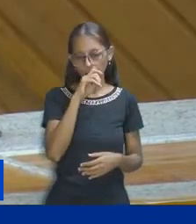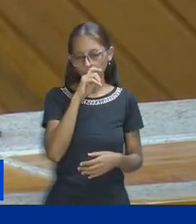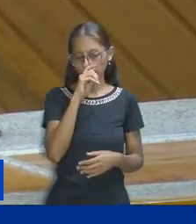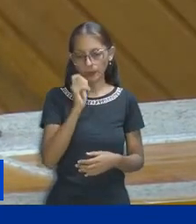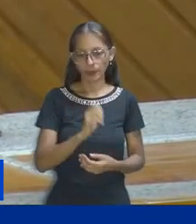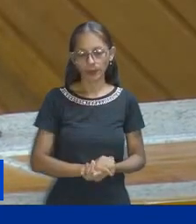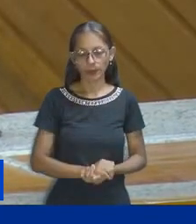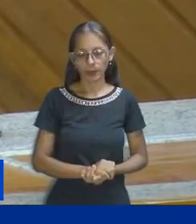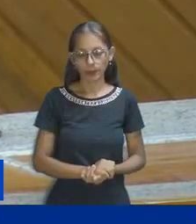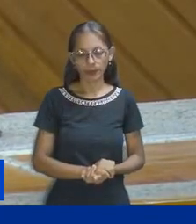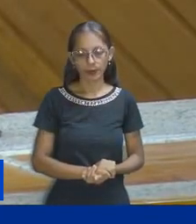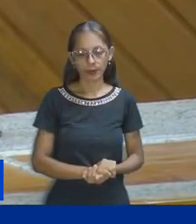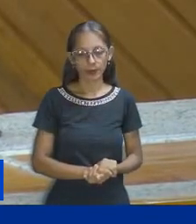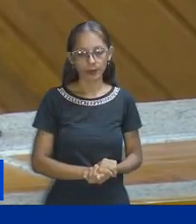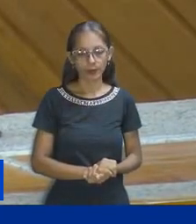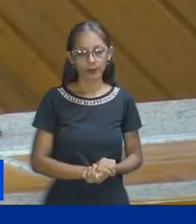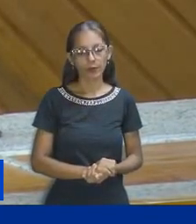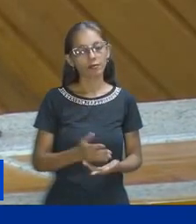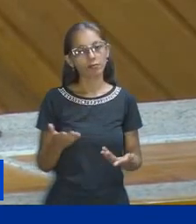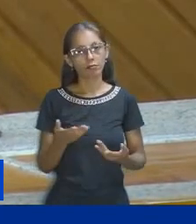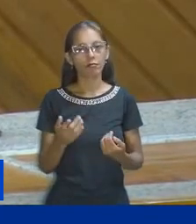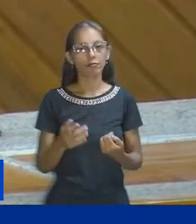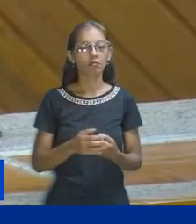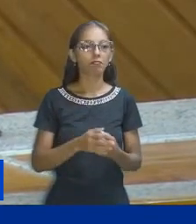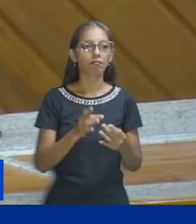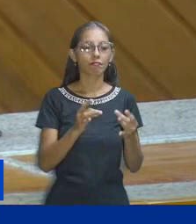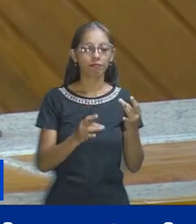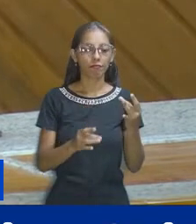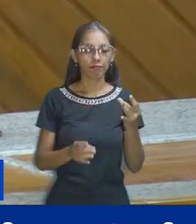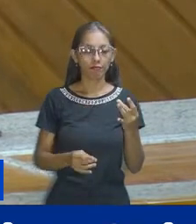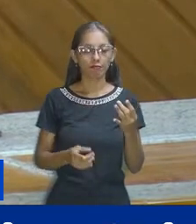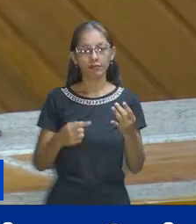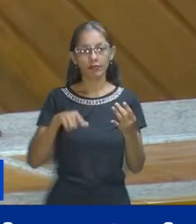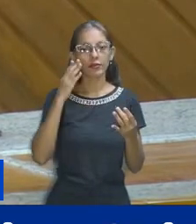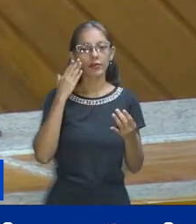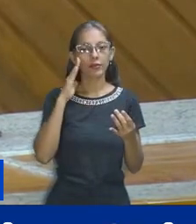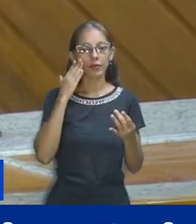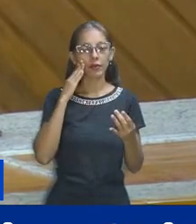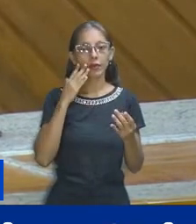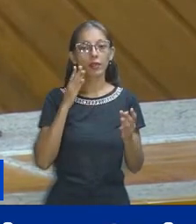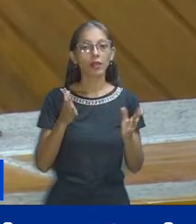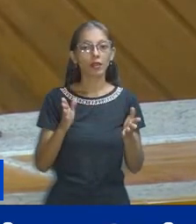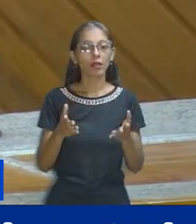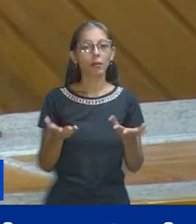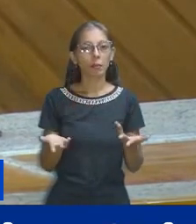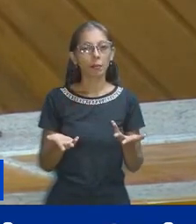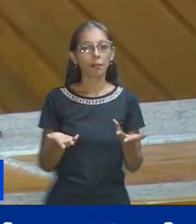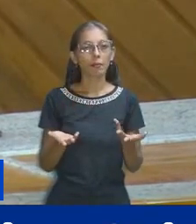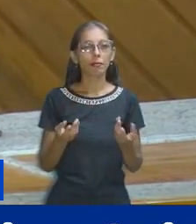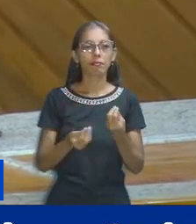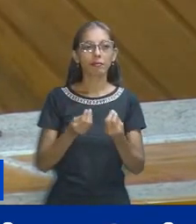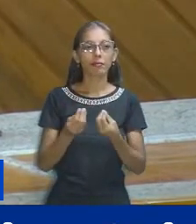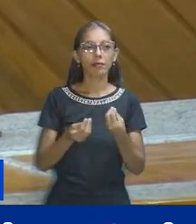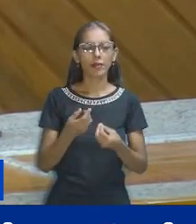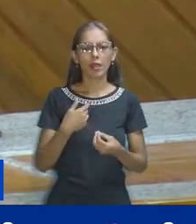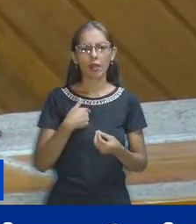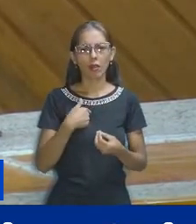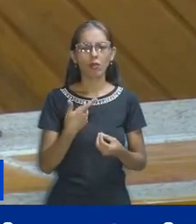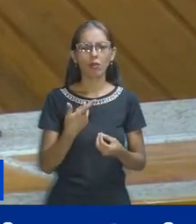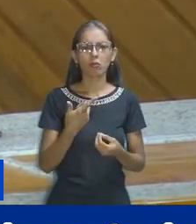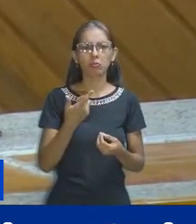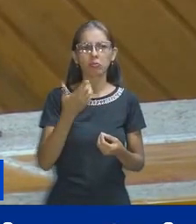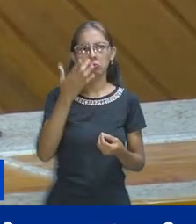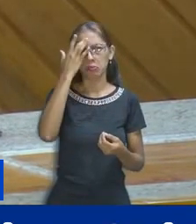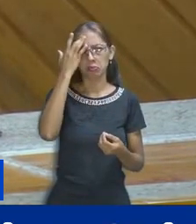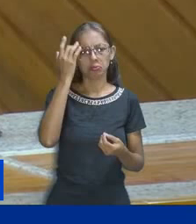fazendo essas considerações por uma questão de compreensão do nosso ordenamento, mas é claro que ninguém aqui, nem eu e nem qualquer outro